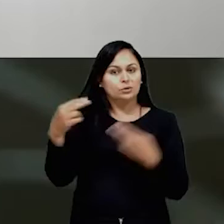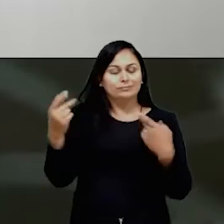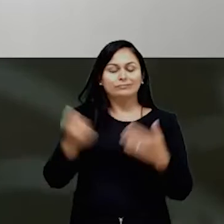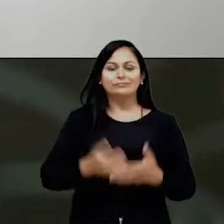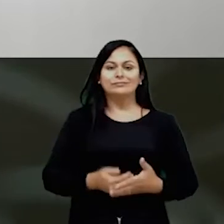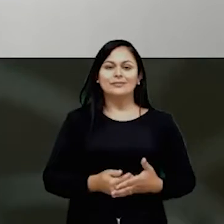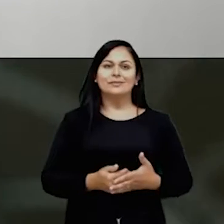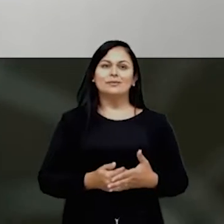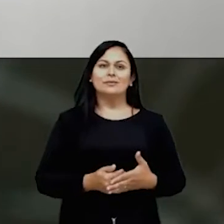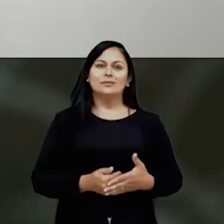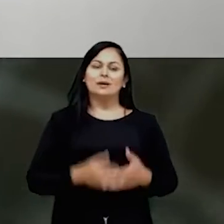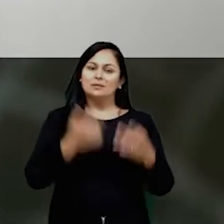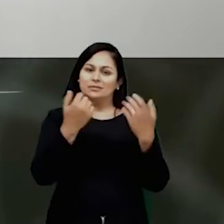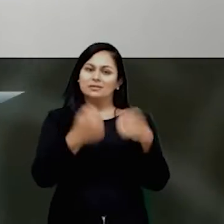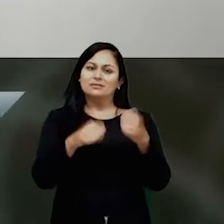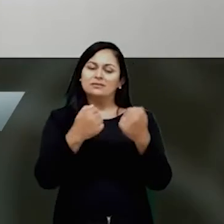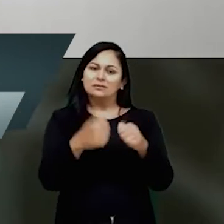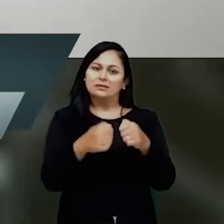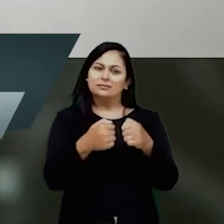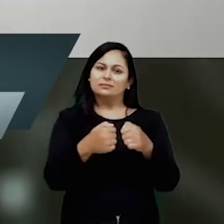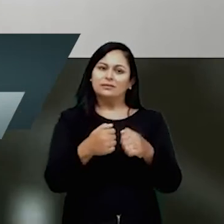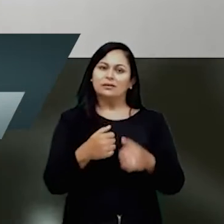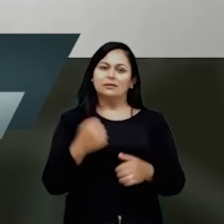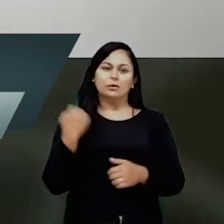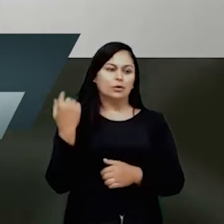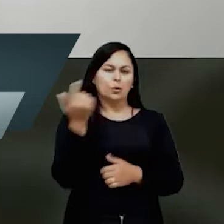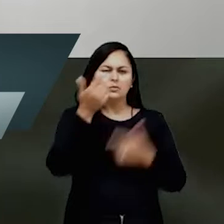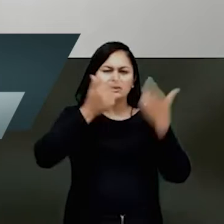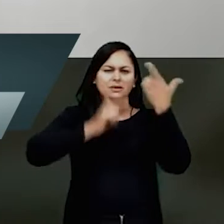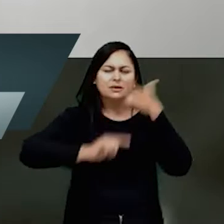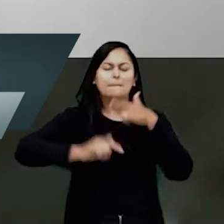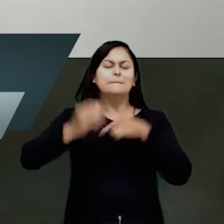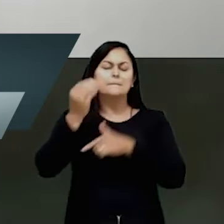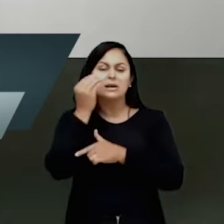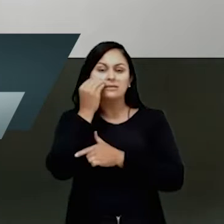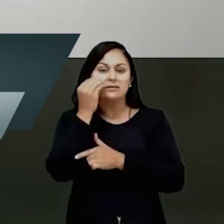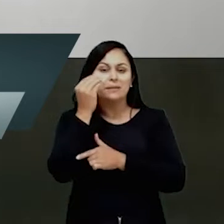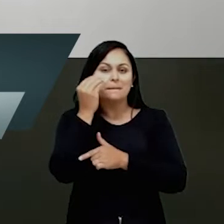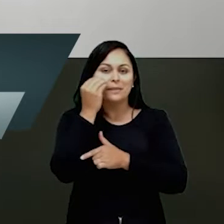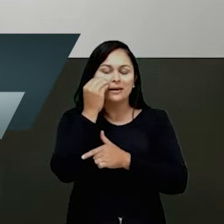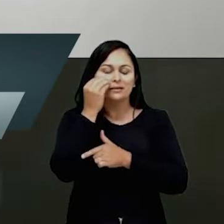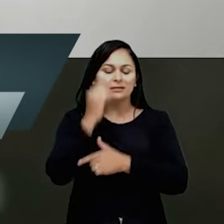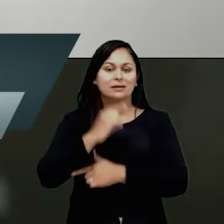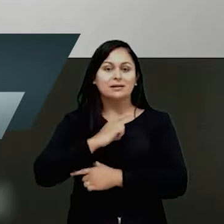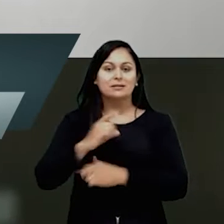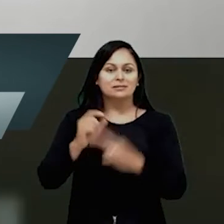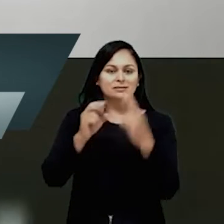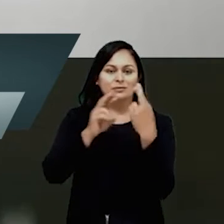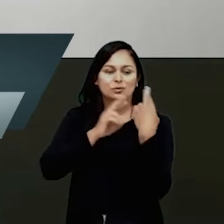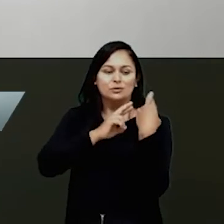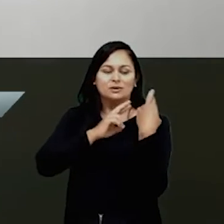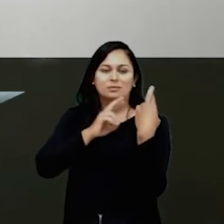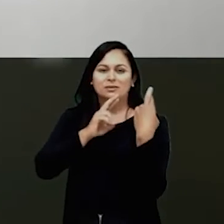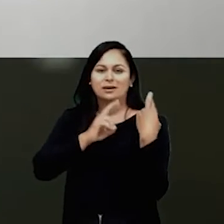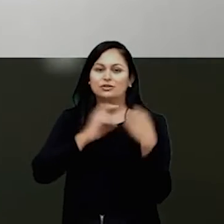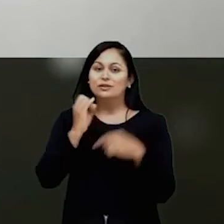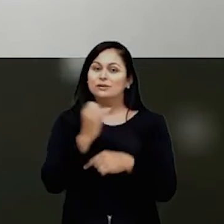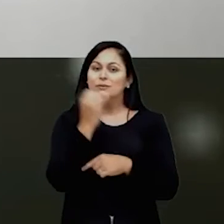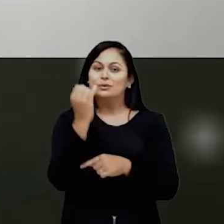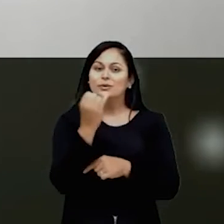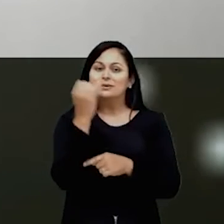comportamento. É preciso que a gente consiga olhar com responsabilidade, com importância